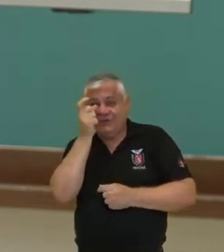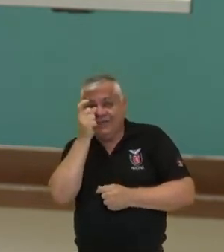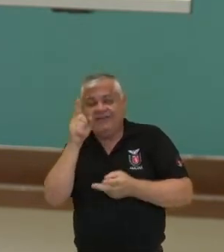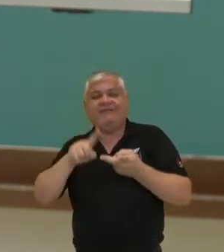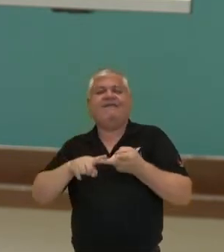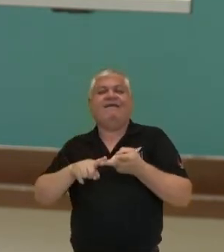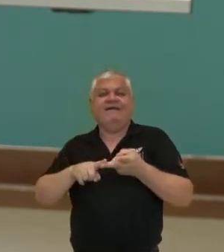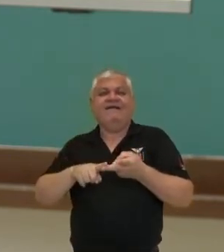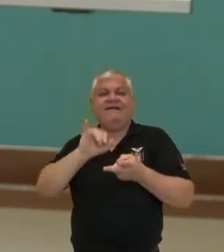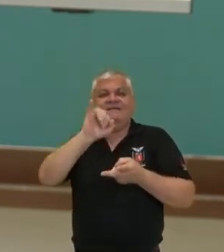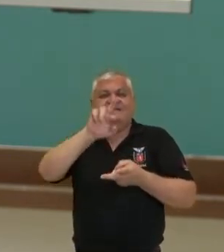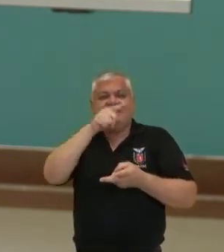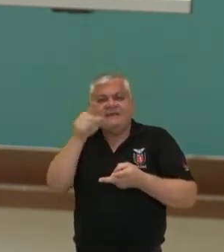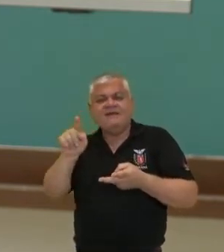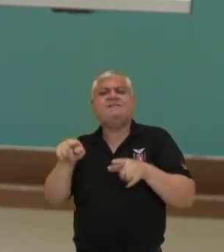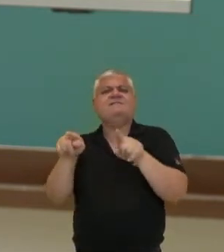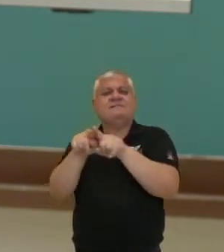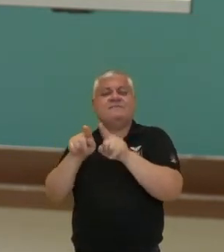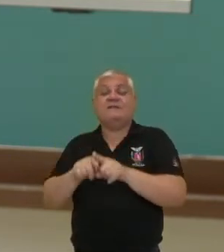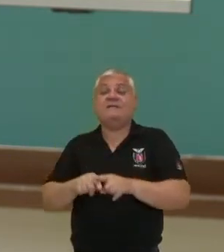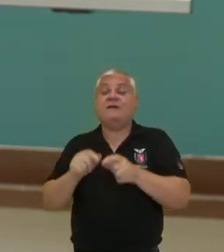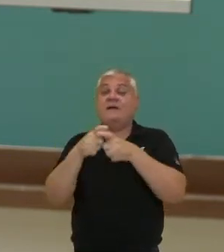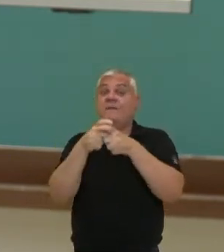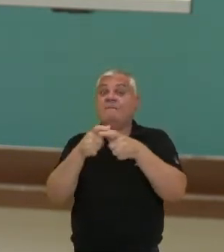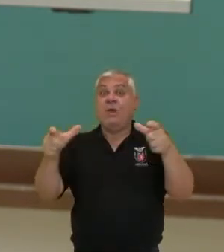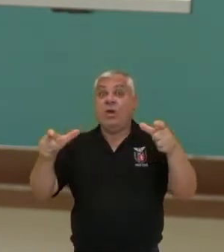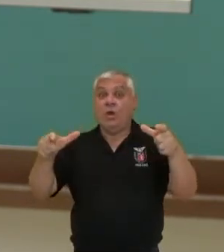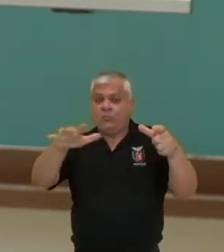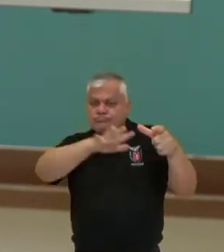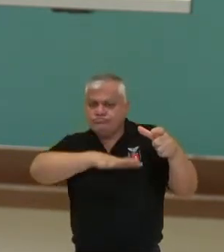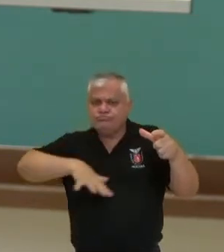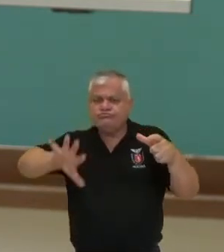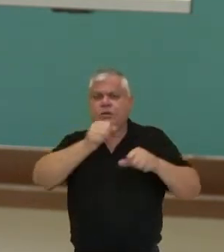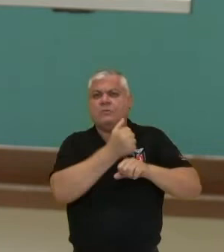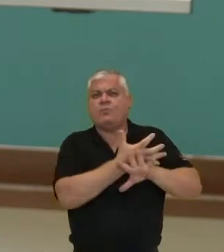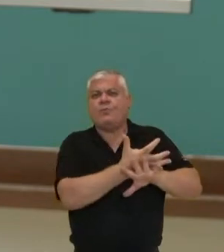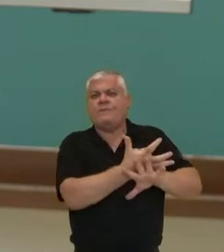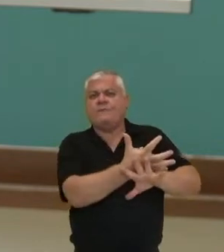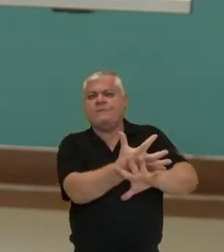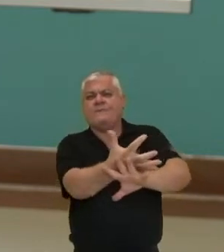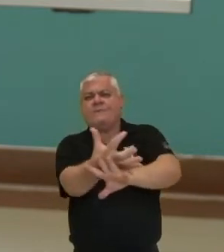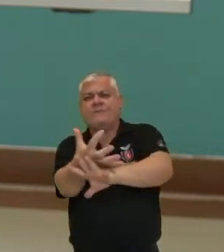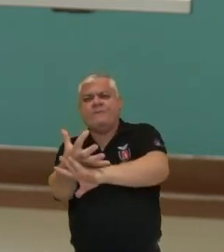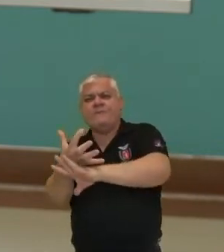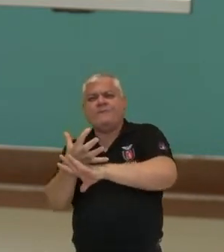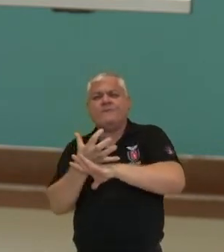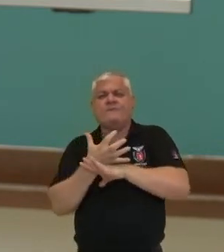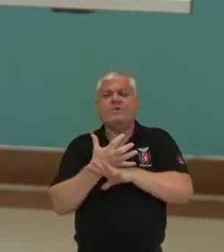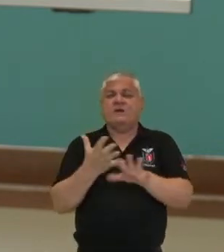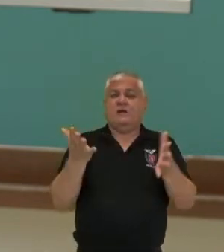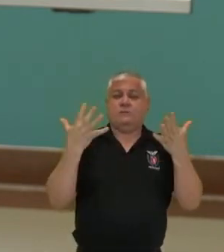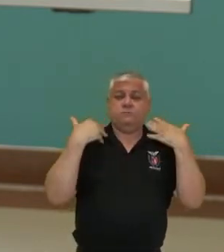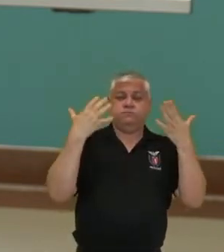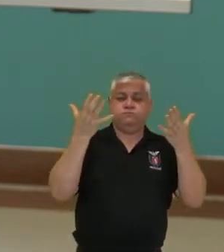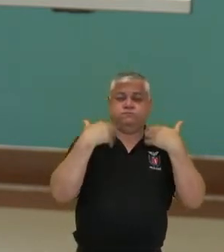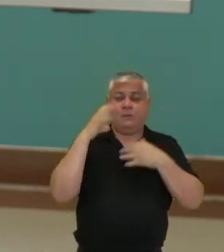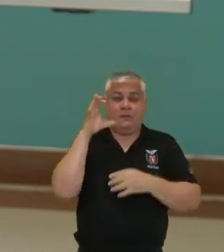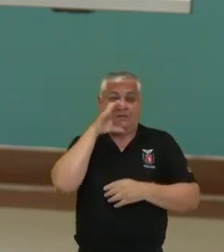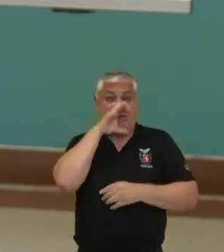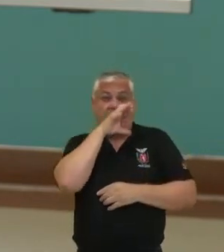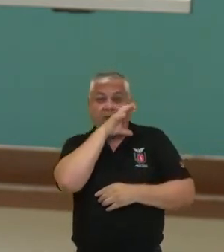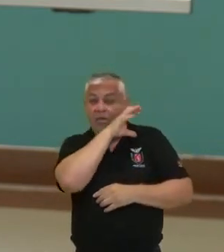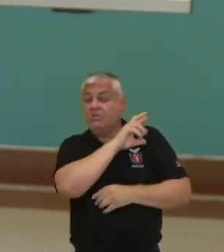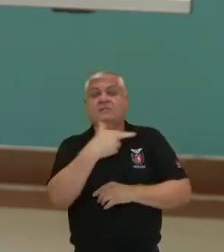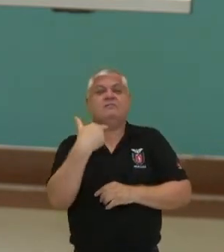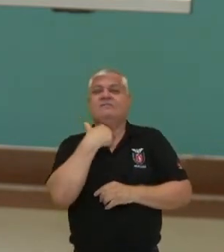mais de modo geral A grande maioria tem clima árido ou semi-árido o que dificulta o